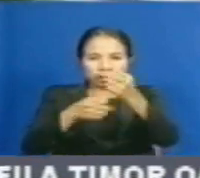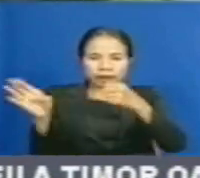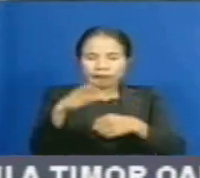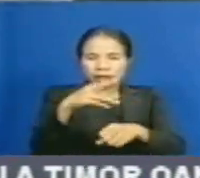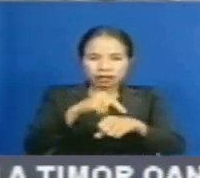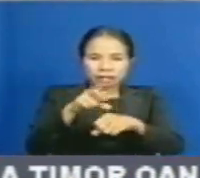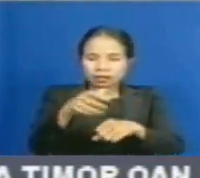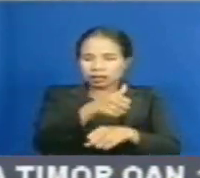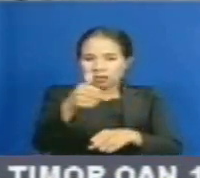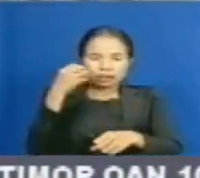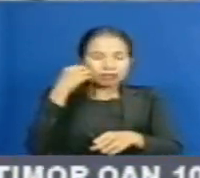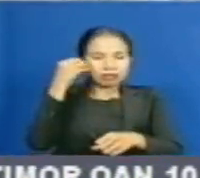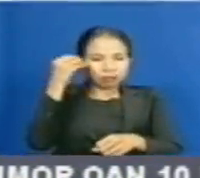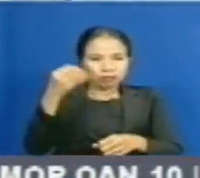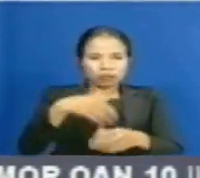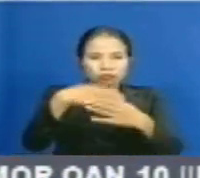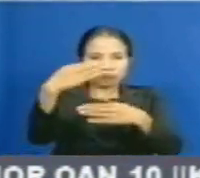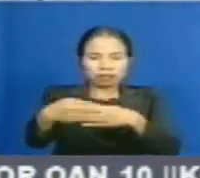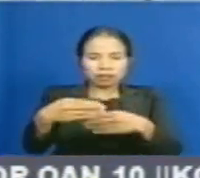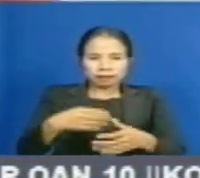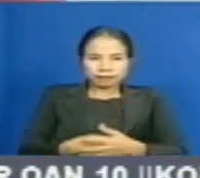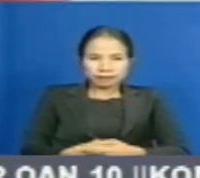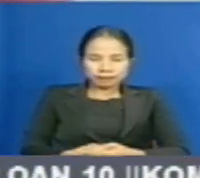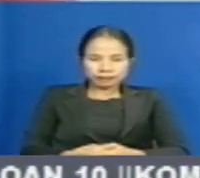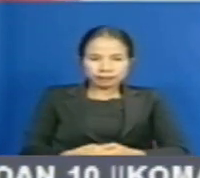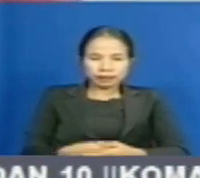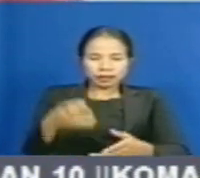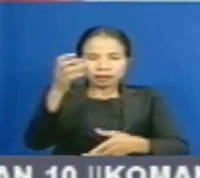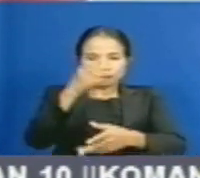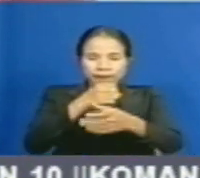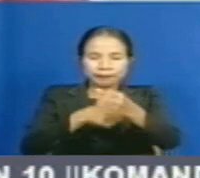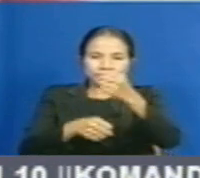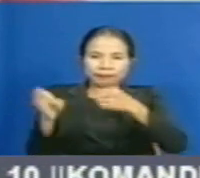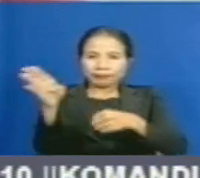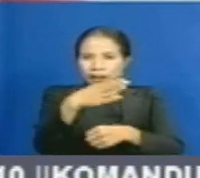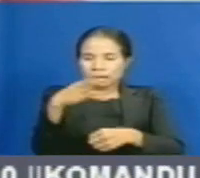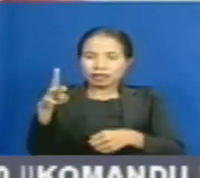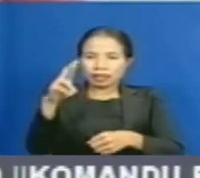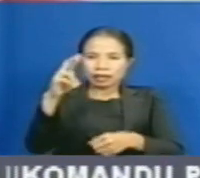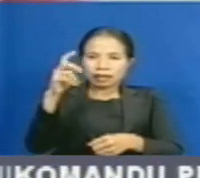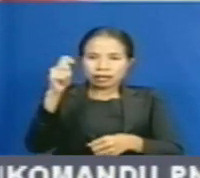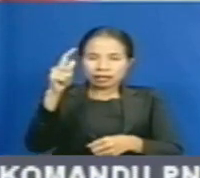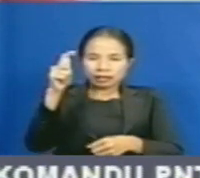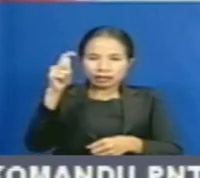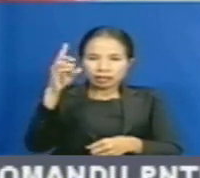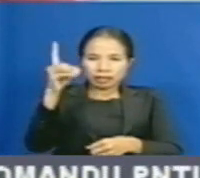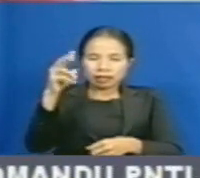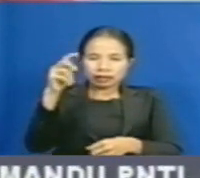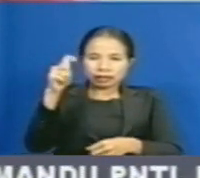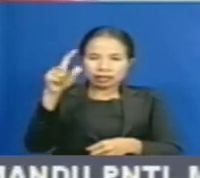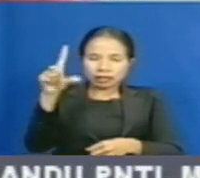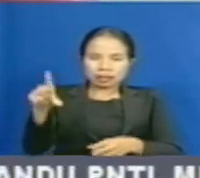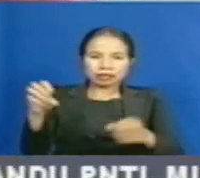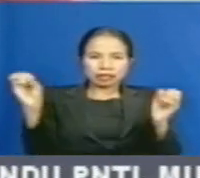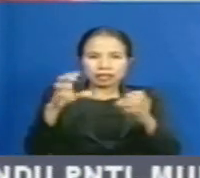Nacional, Ia Ideida, Nia Umaoin. Bandeira RTL, né, itala, simia